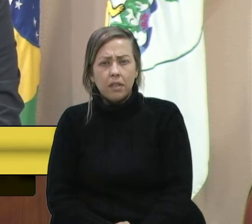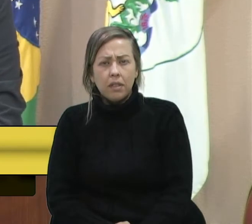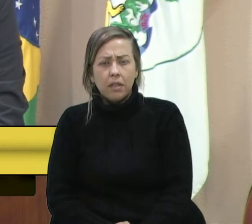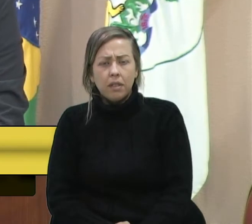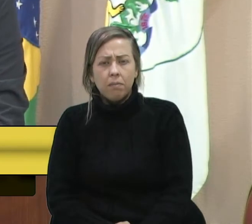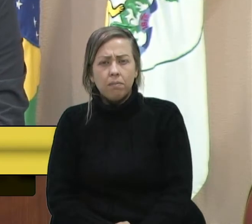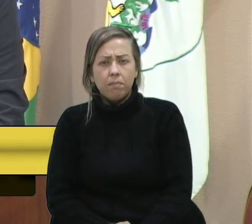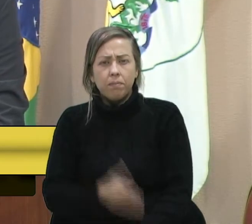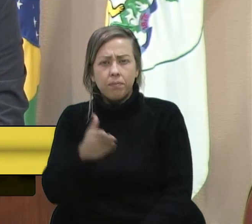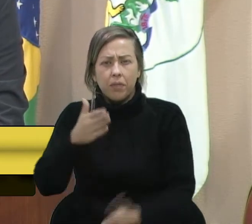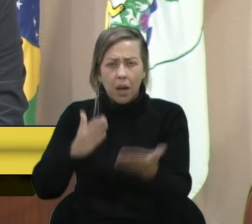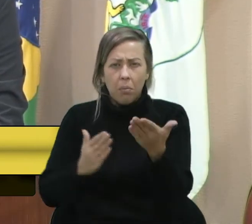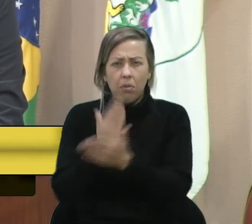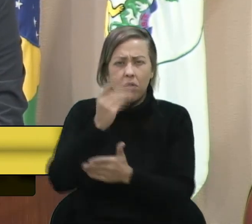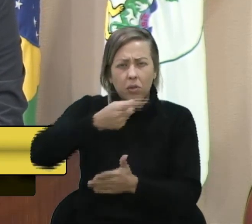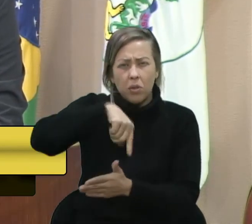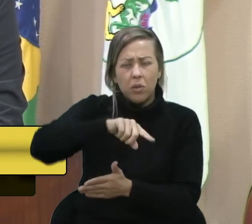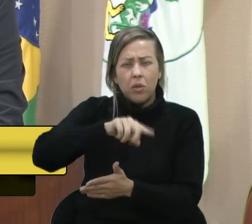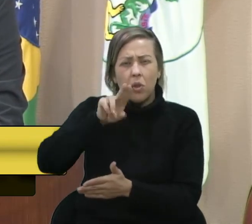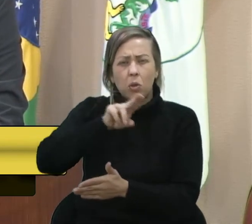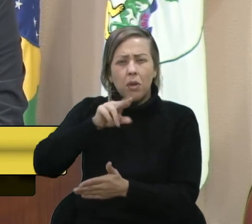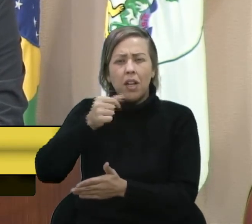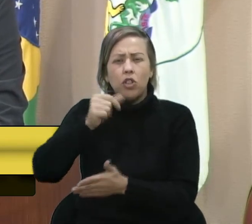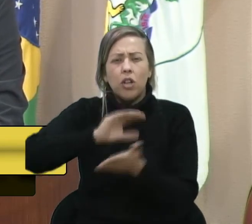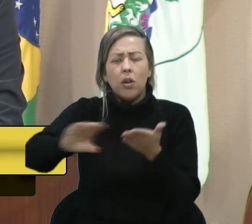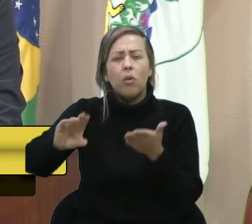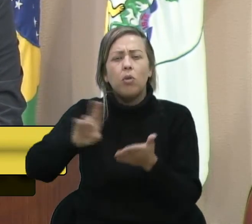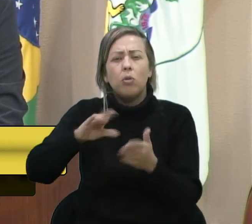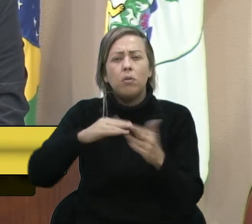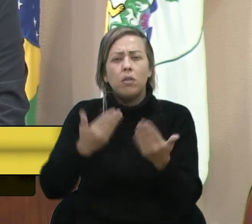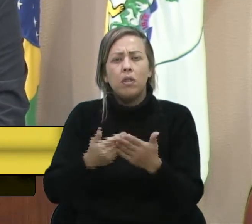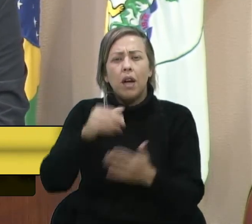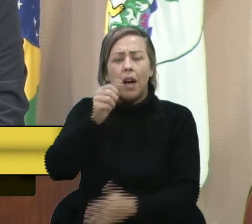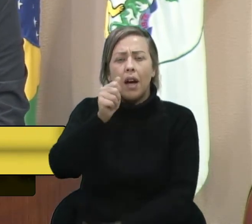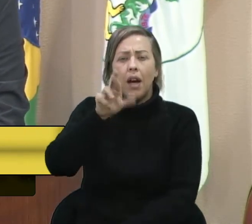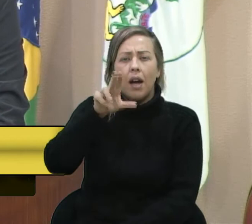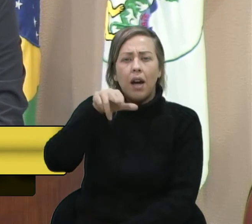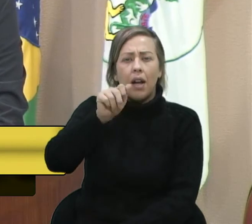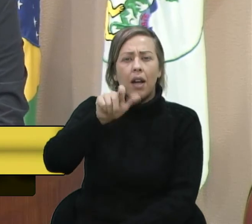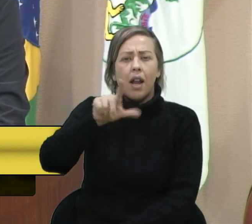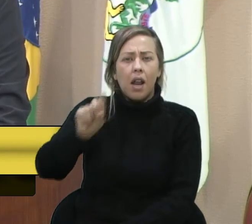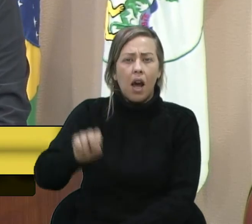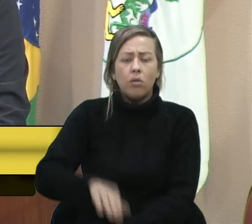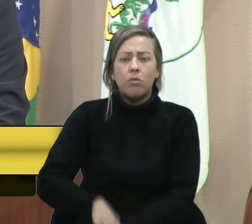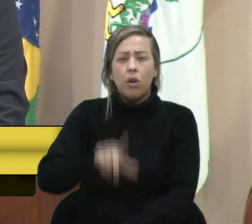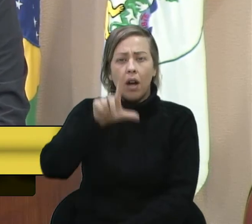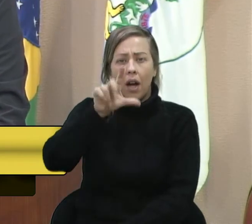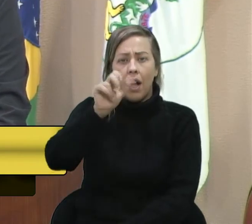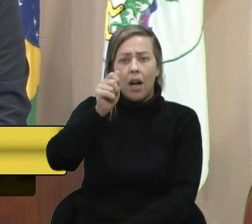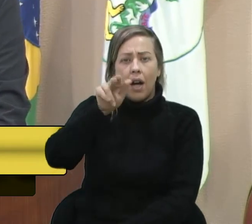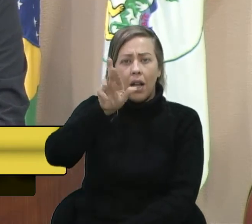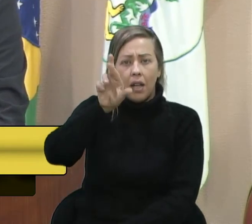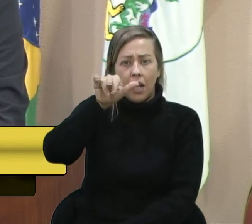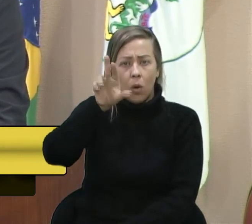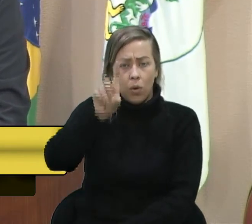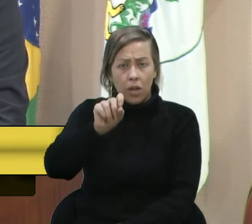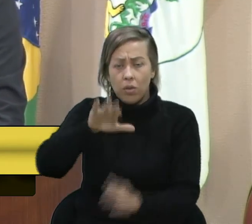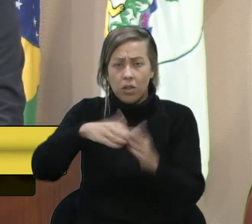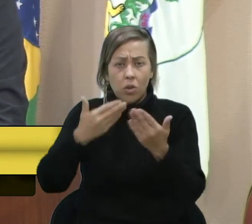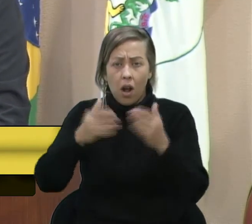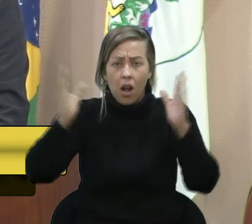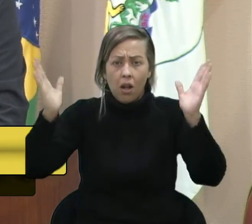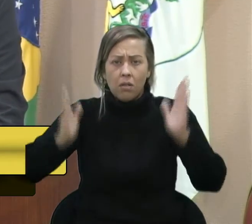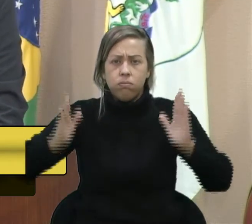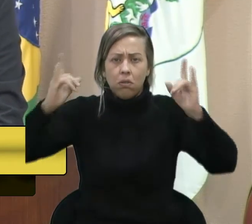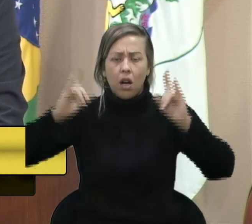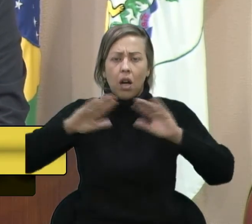Aquele lá que nós aprovamos aqui, que era para verba, como é que era o nome? O Arnaldo. O Laurino Fórmulo. Aí que tá. O colégio está para cair, nós